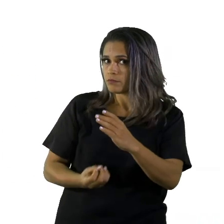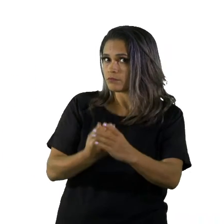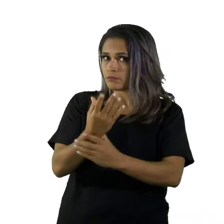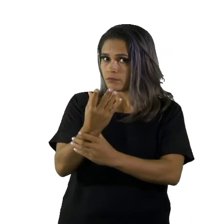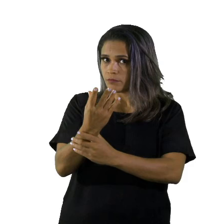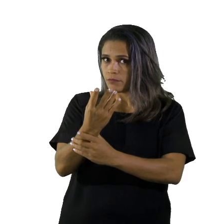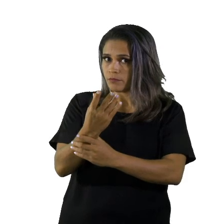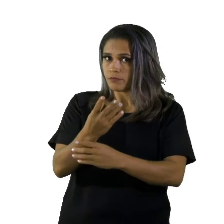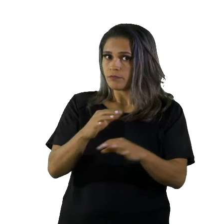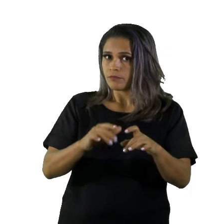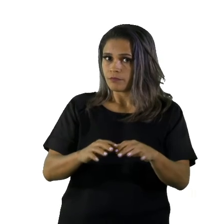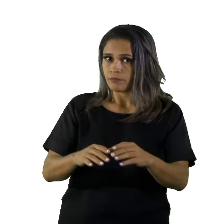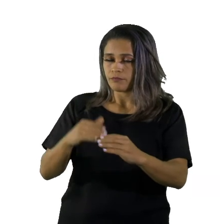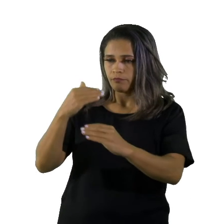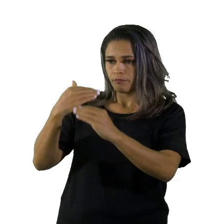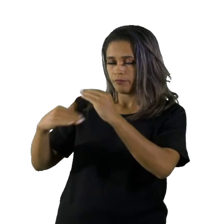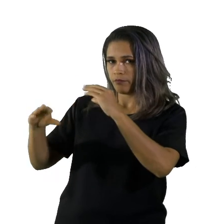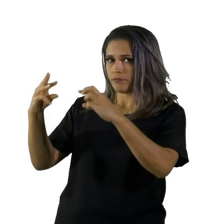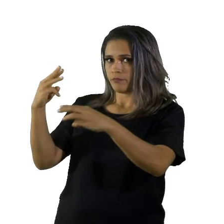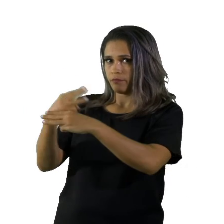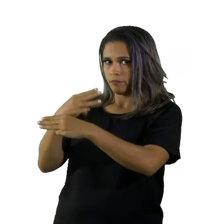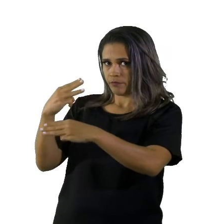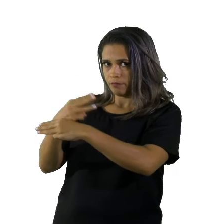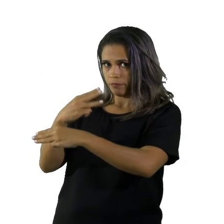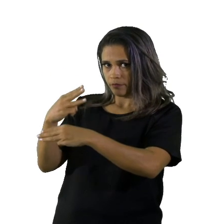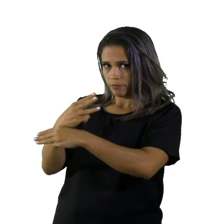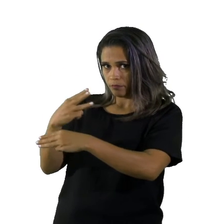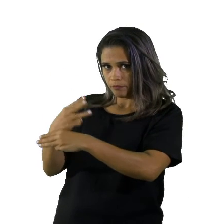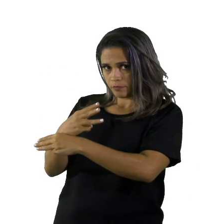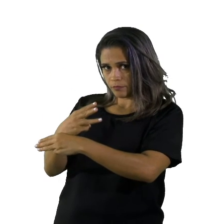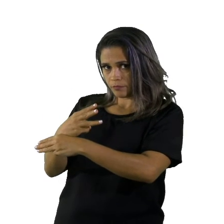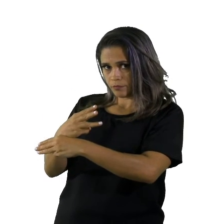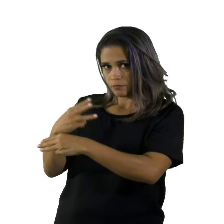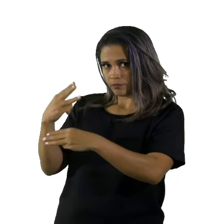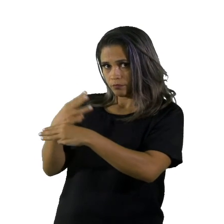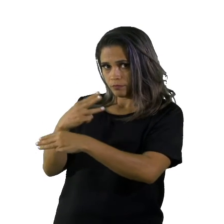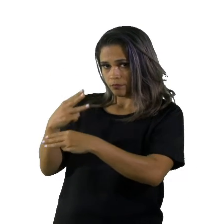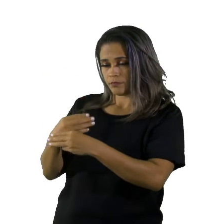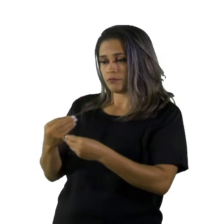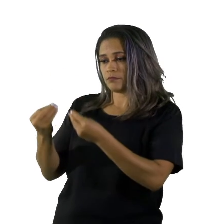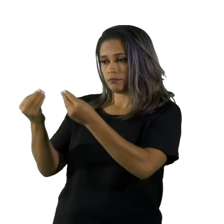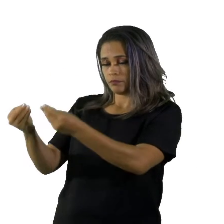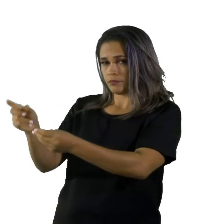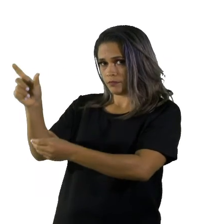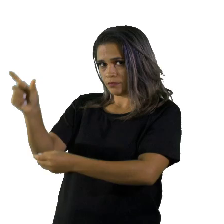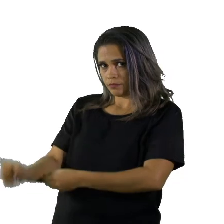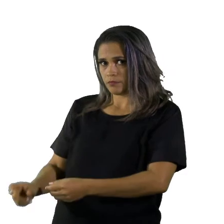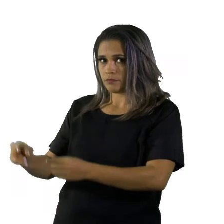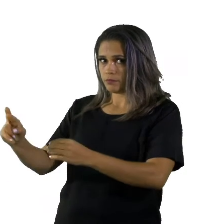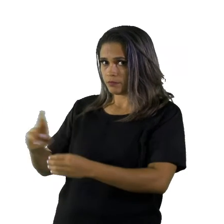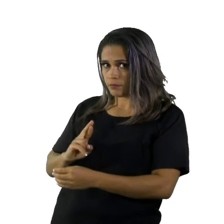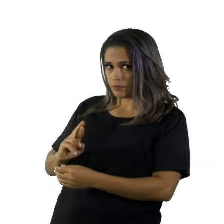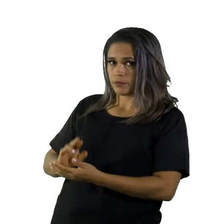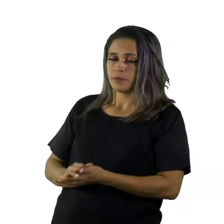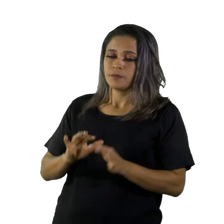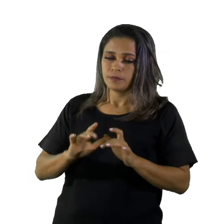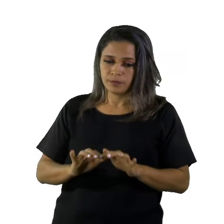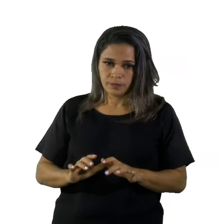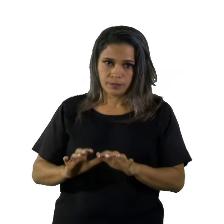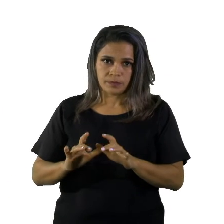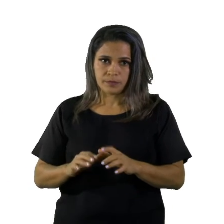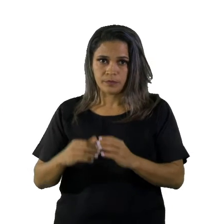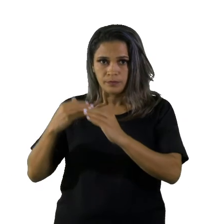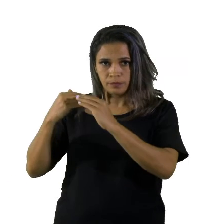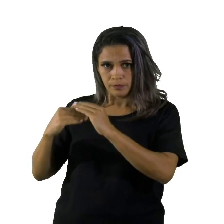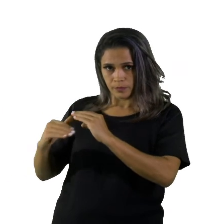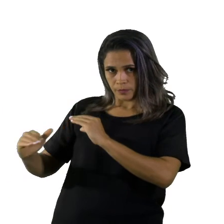vai enviar via WhatsApp para o seu entrevistado para que ele possa responder. Digite as perguntas e envie